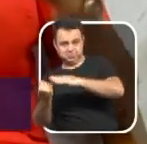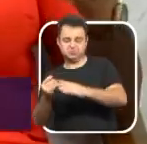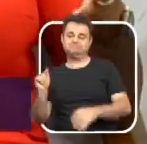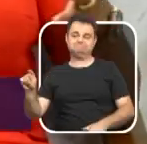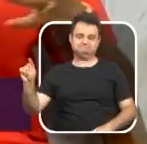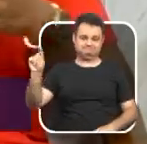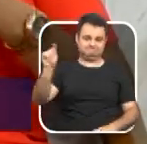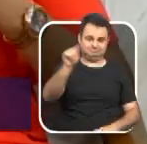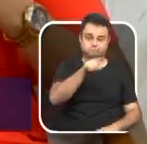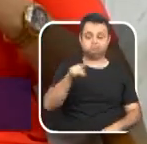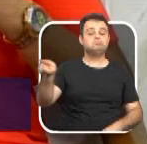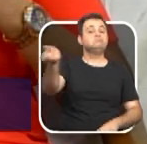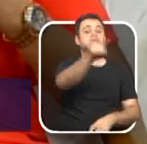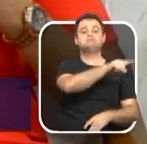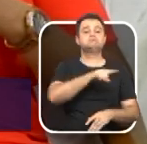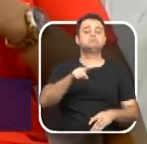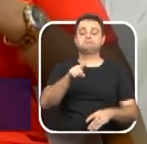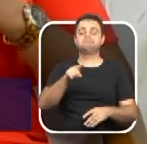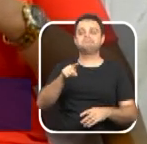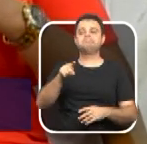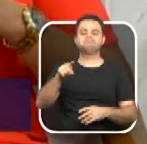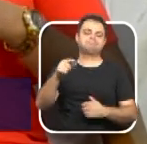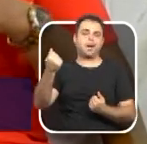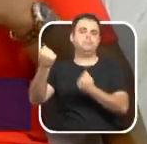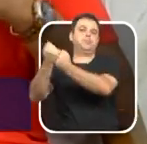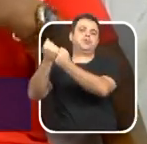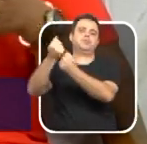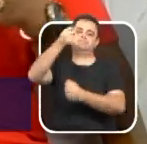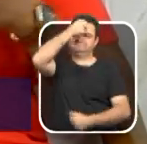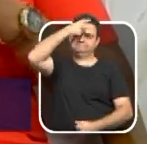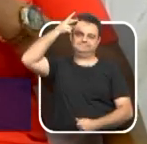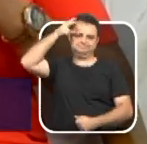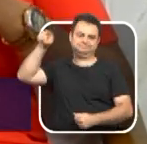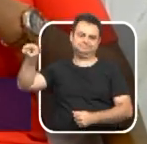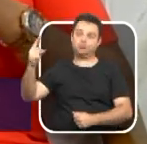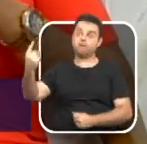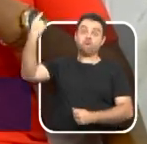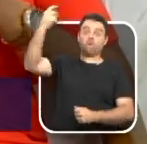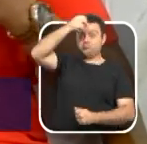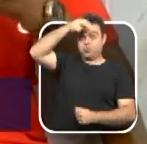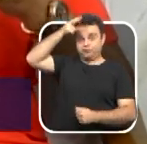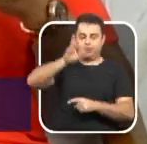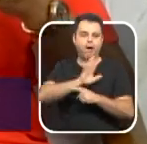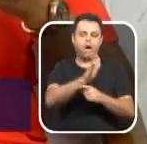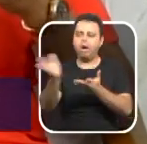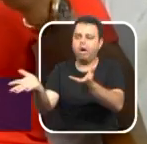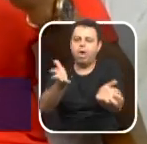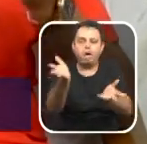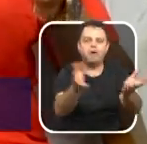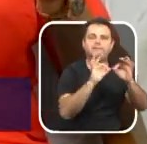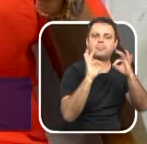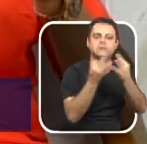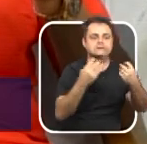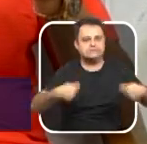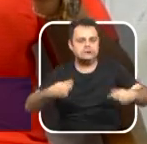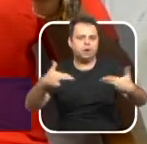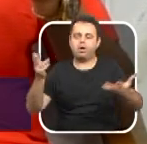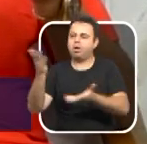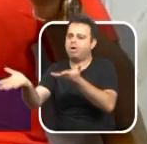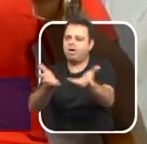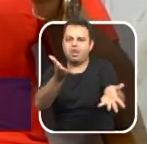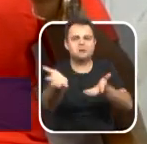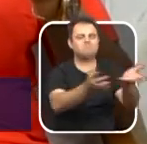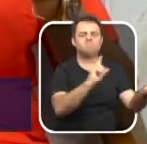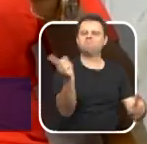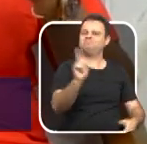famílias vulneráveis, os casos de abandono social, nem tudo chega, porque o braço também do município